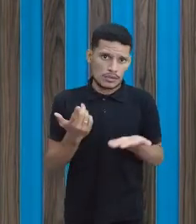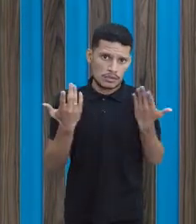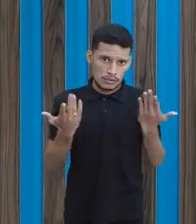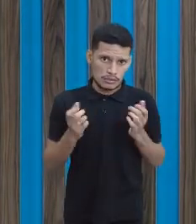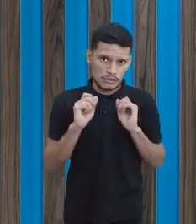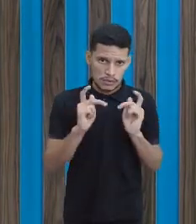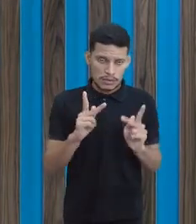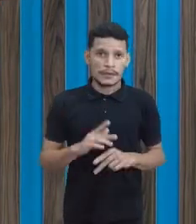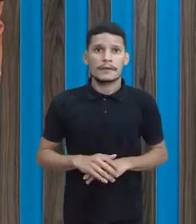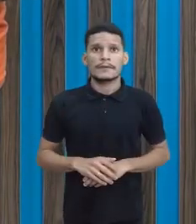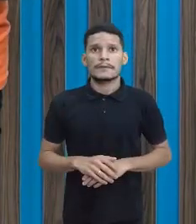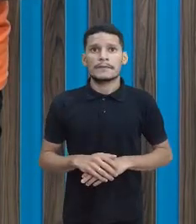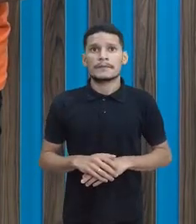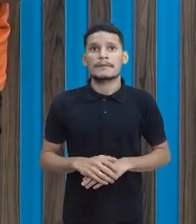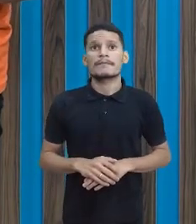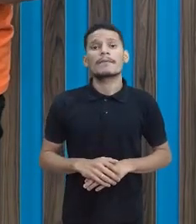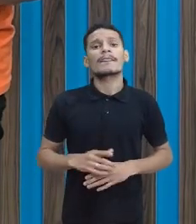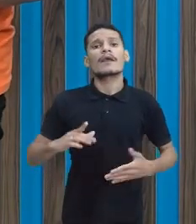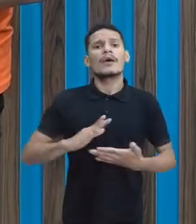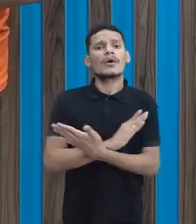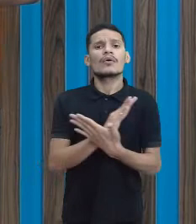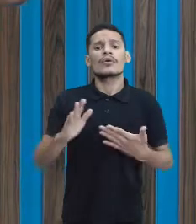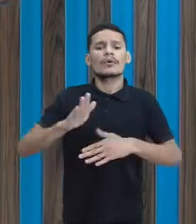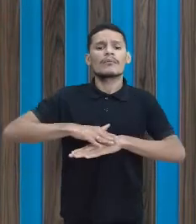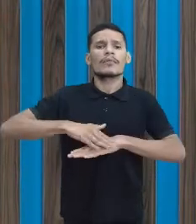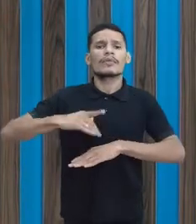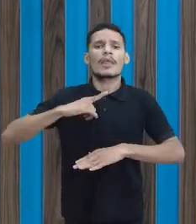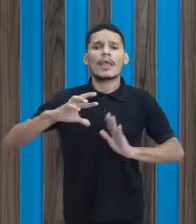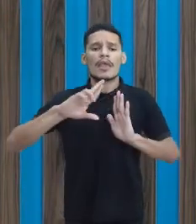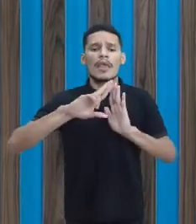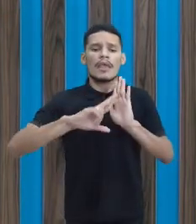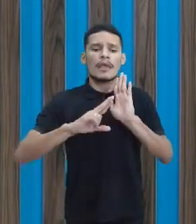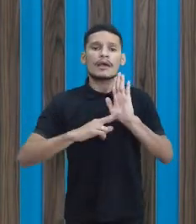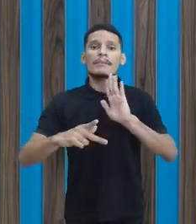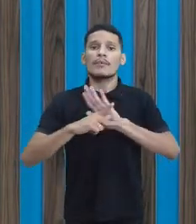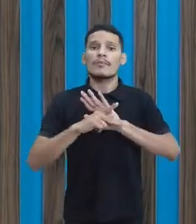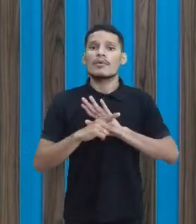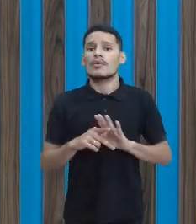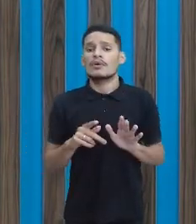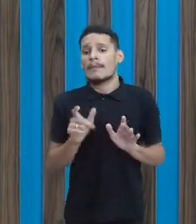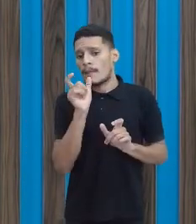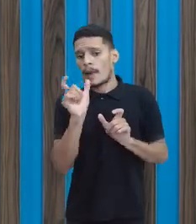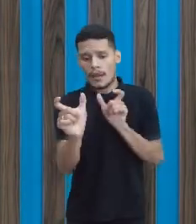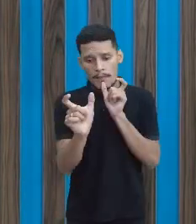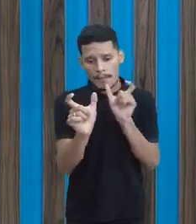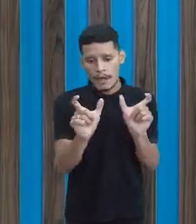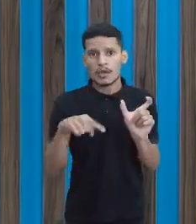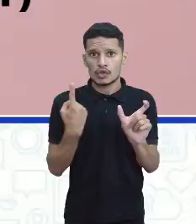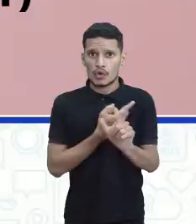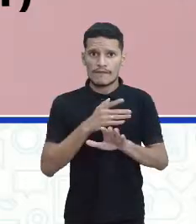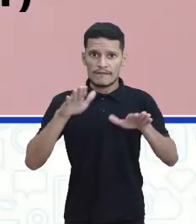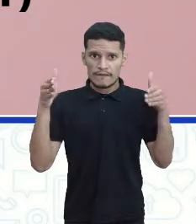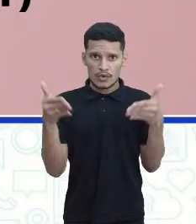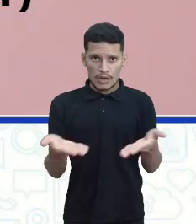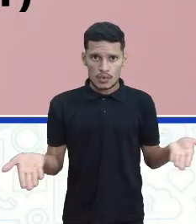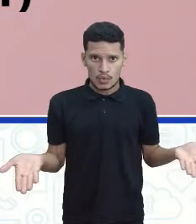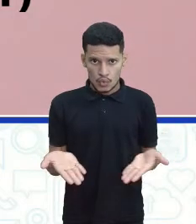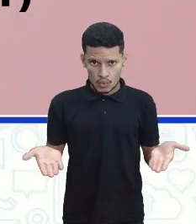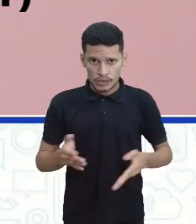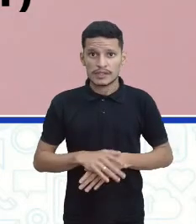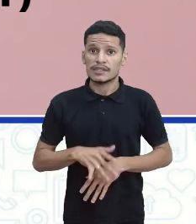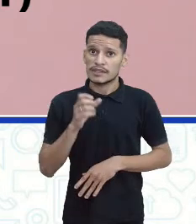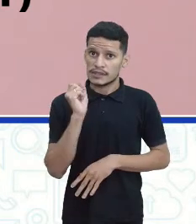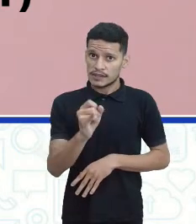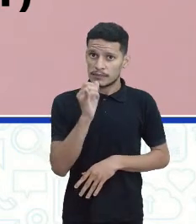também. Em alguns casos, existem regras ortográficas, que é o que a gente vai se concentrar hoje, tá? Se o verbo